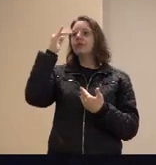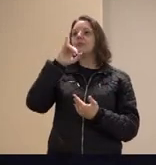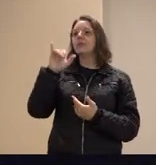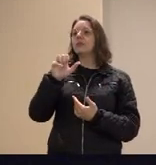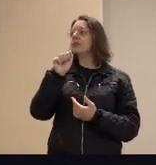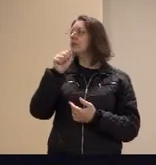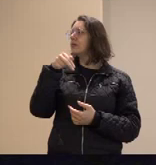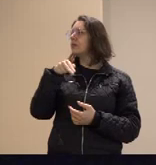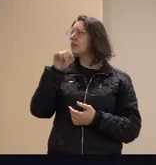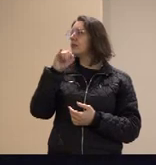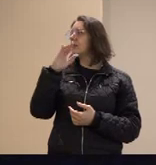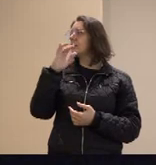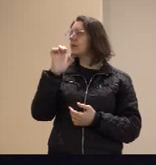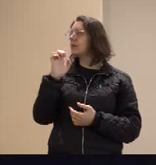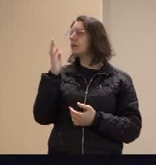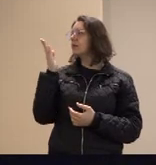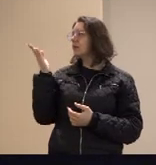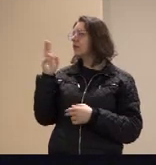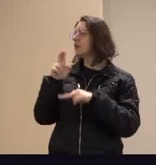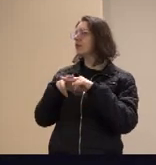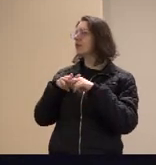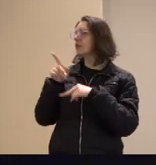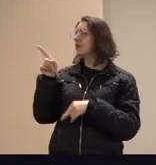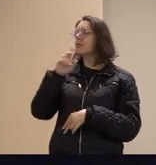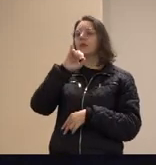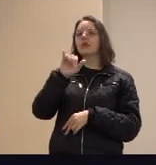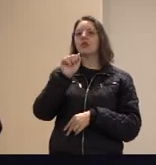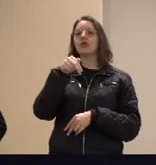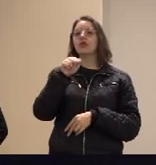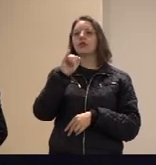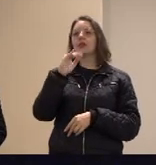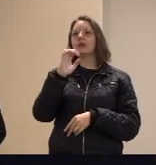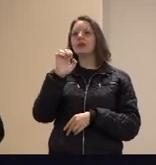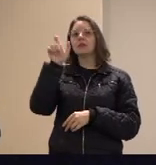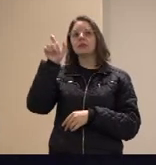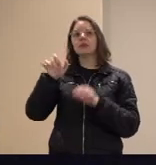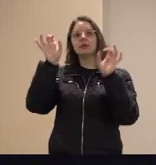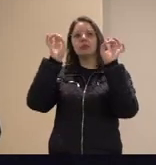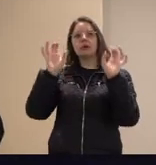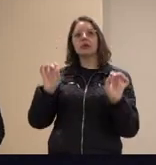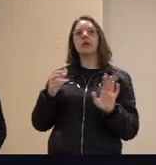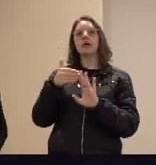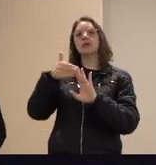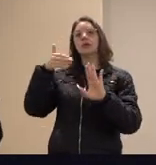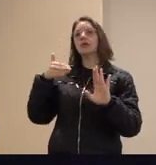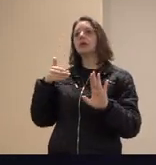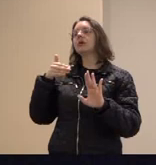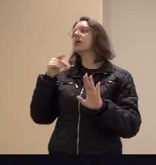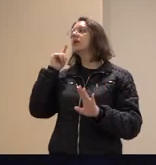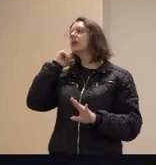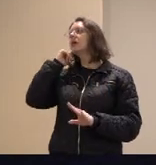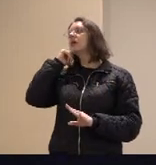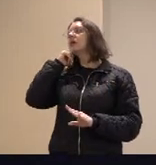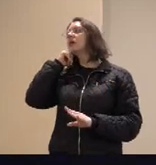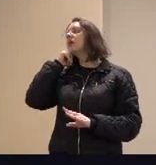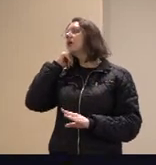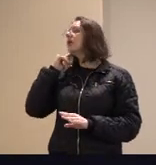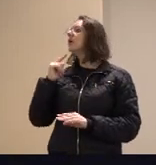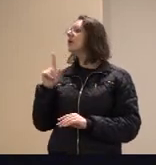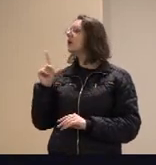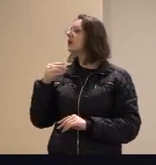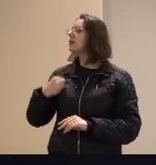Janice? A Janice é uma pessoa muito especial e que foi outra... Ela saiu, mas é outra pessoa que